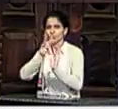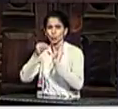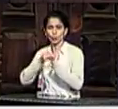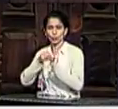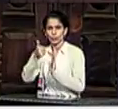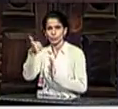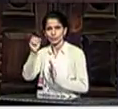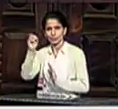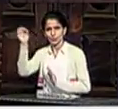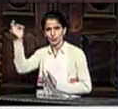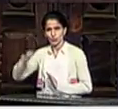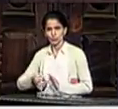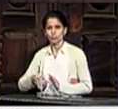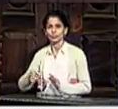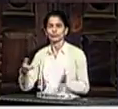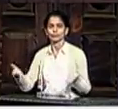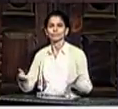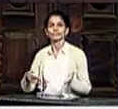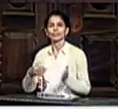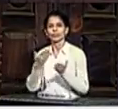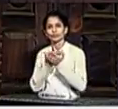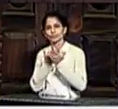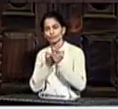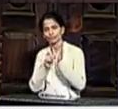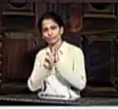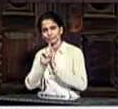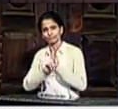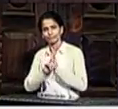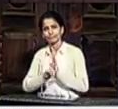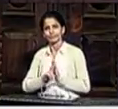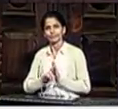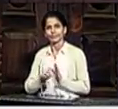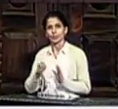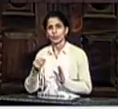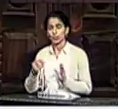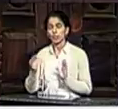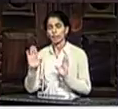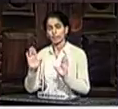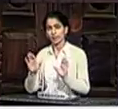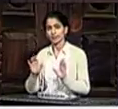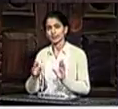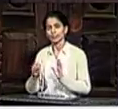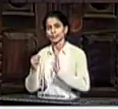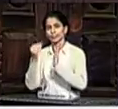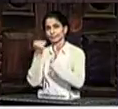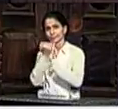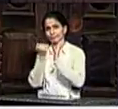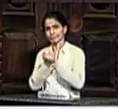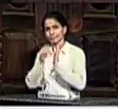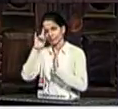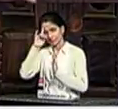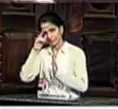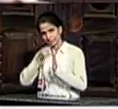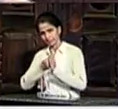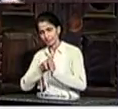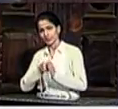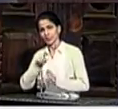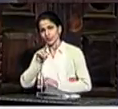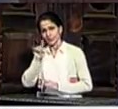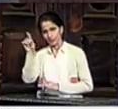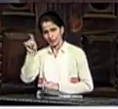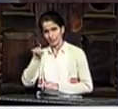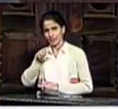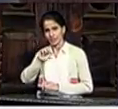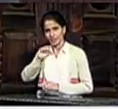tem sido hoje motivo de estudos para modular a decisão aprovada no